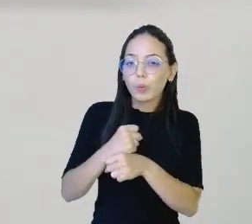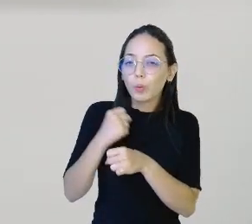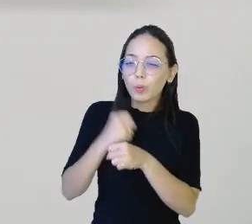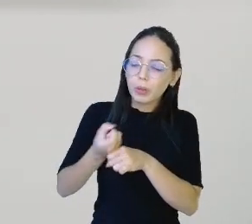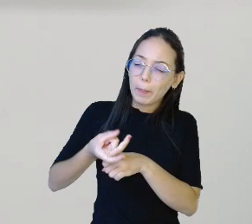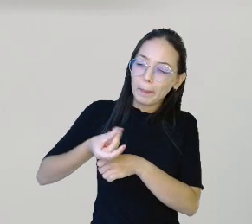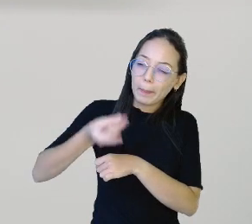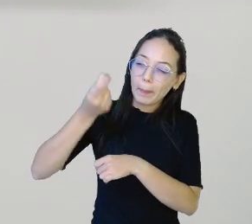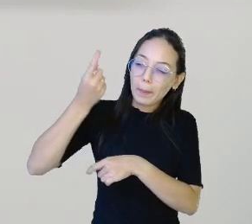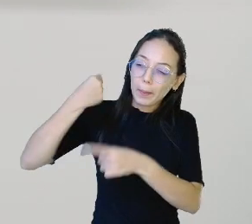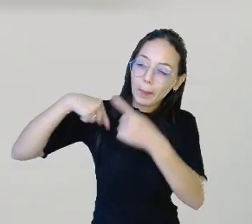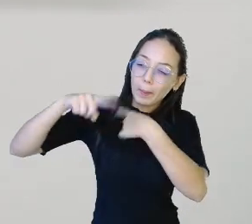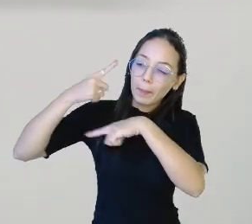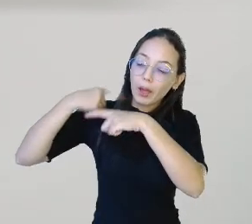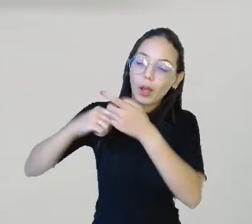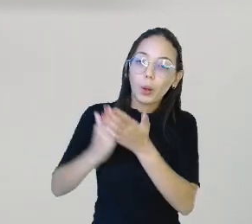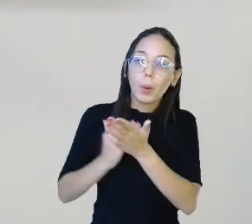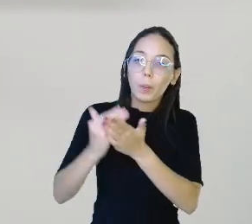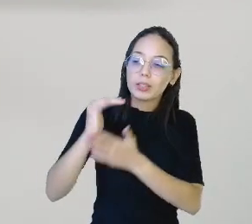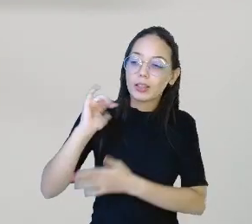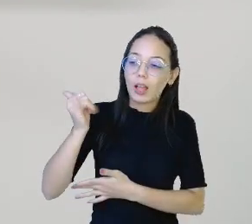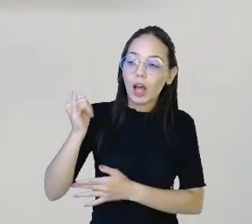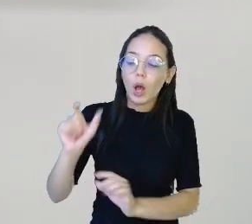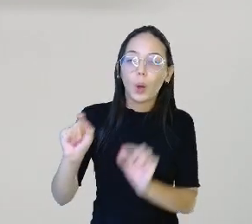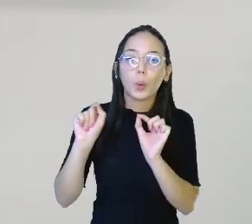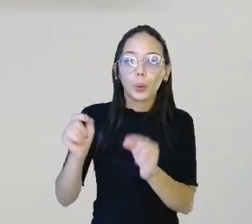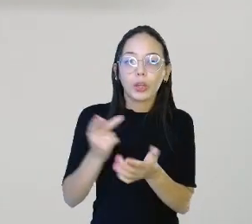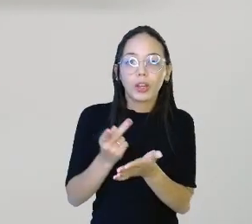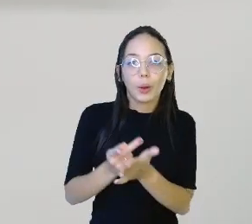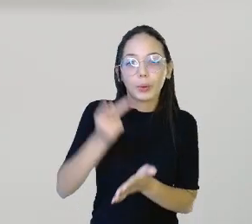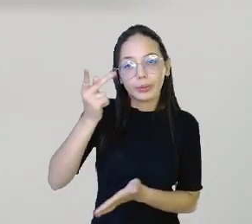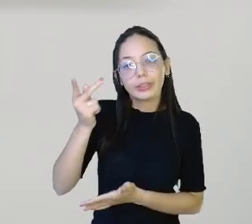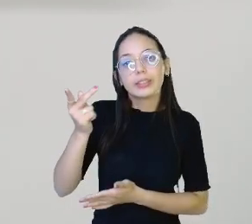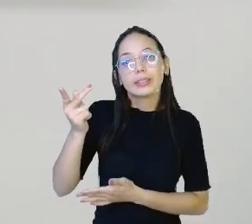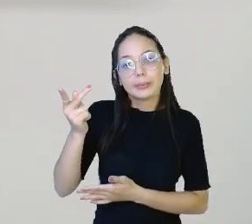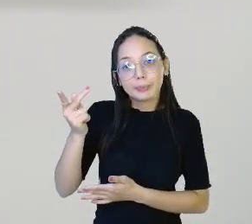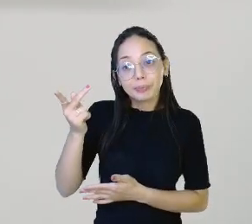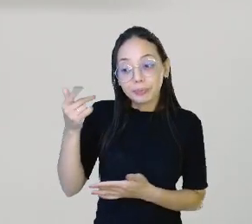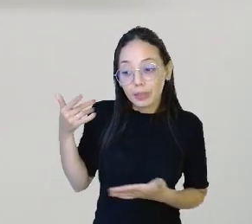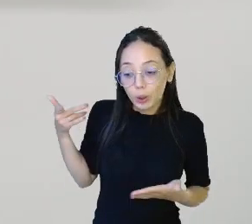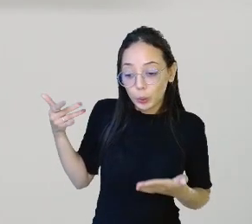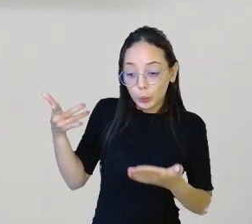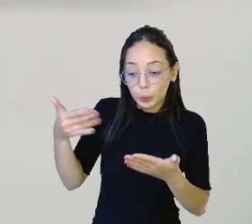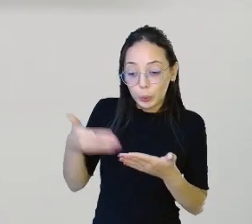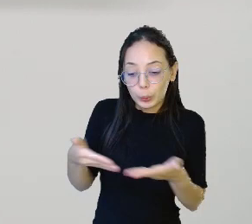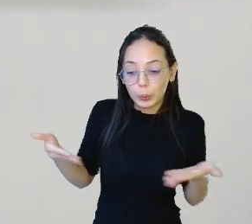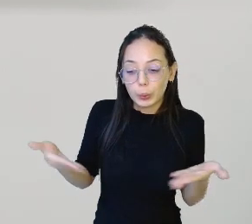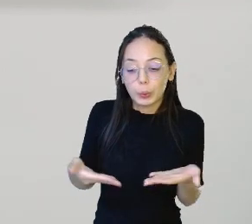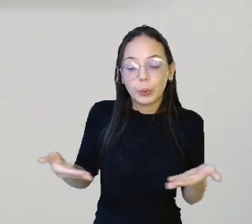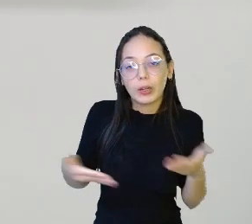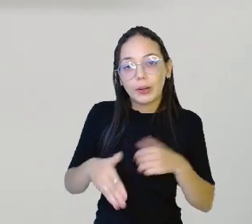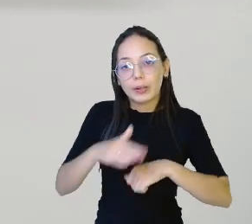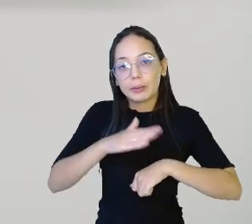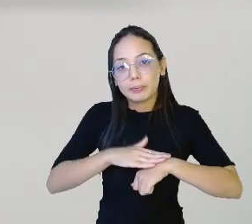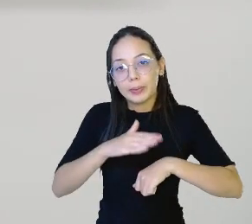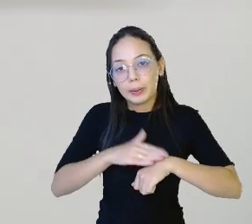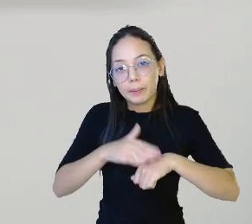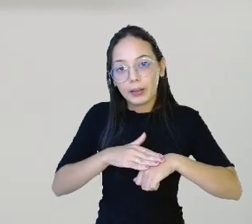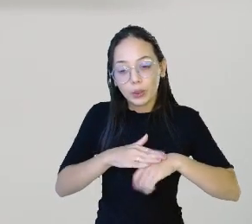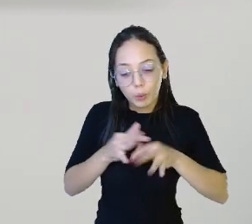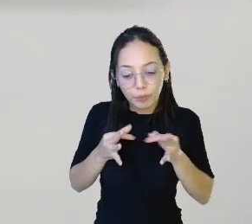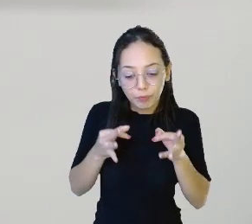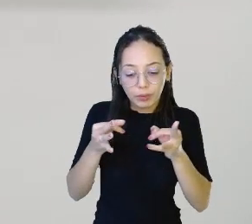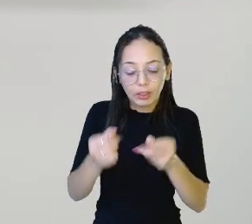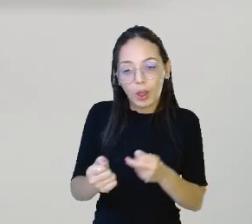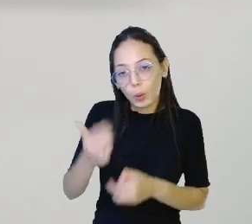E aí começa a contar o que aconteceu, a narrar os fatos, até que chegue naquele momento ali do